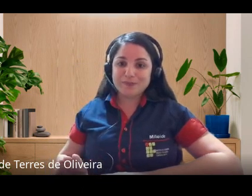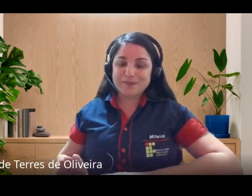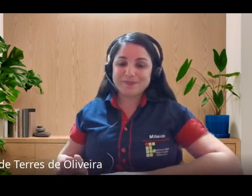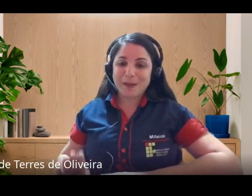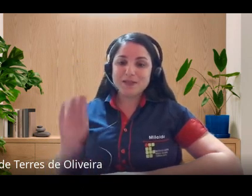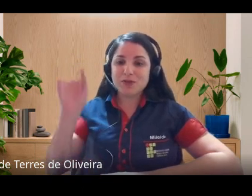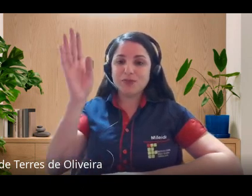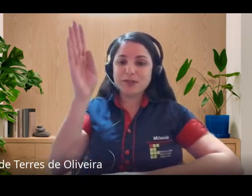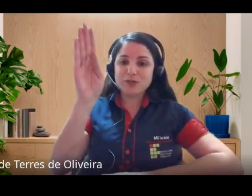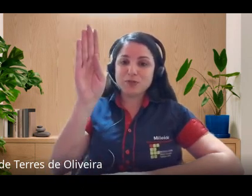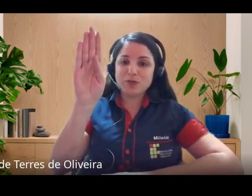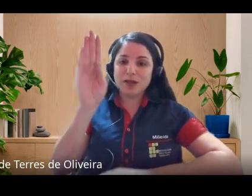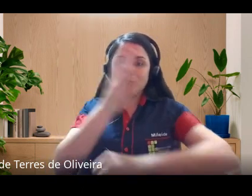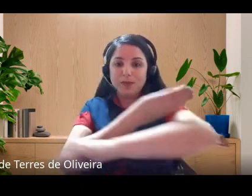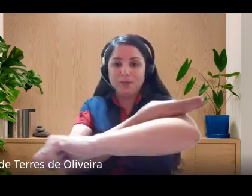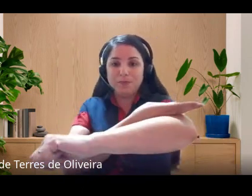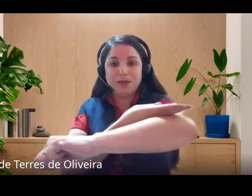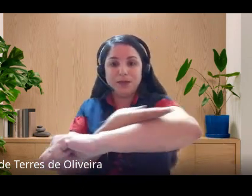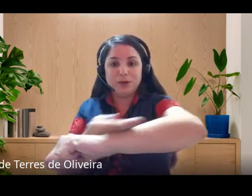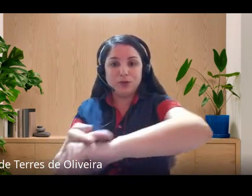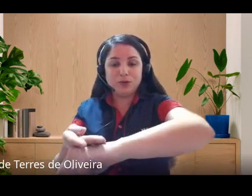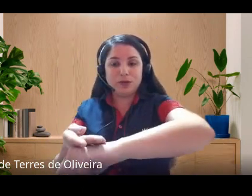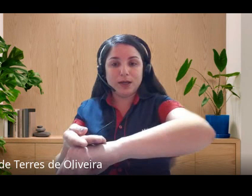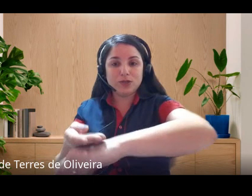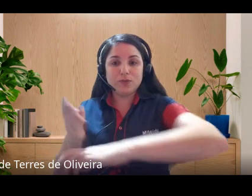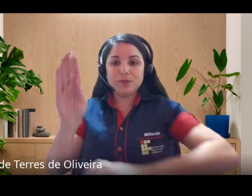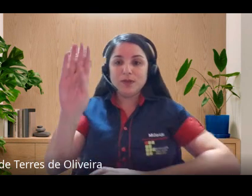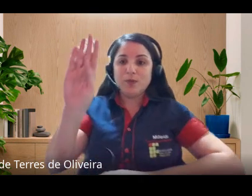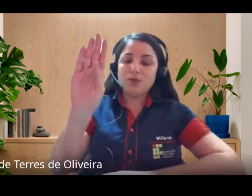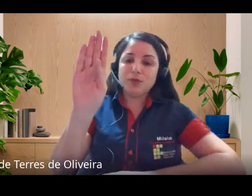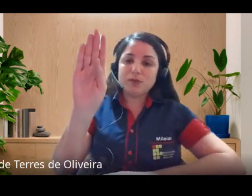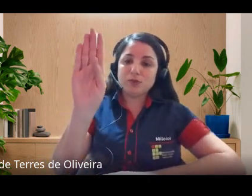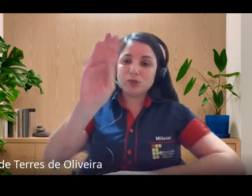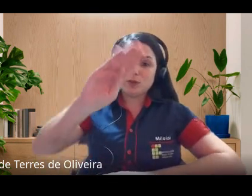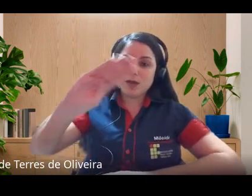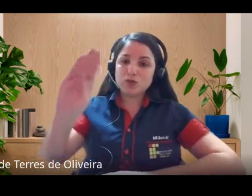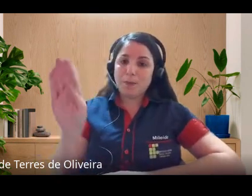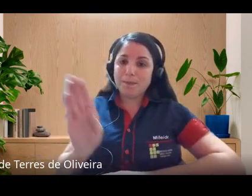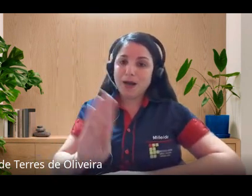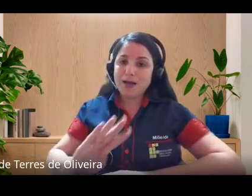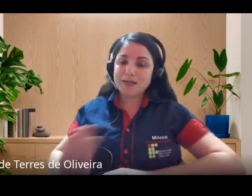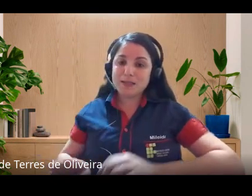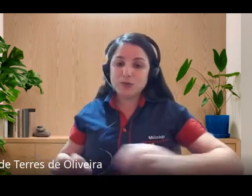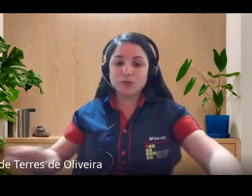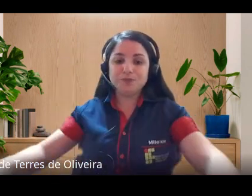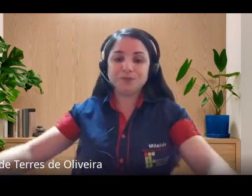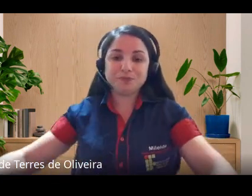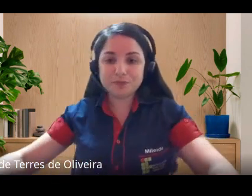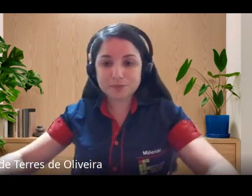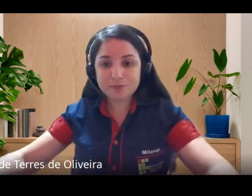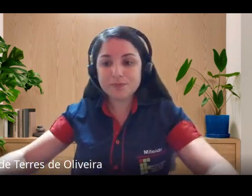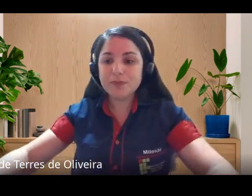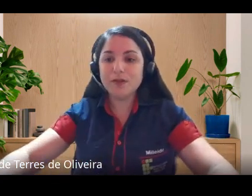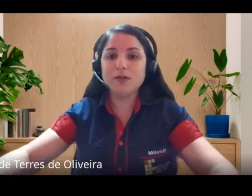Brasil. Mesma configuração de mão, né? Ó, B, branco no braço, movimento sinuoso para baixo, Brasil.